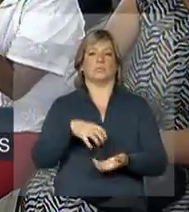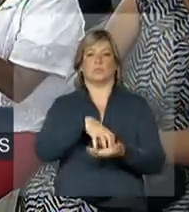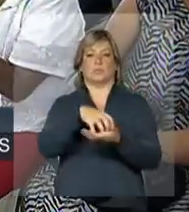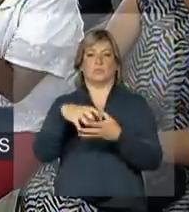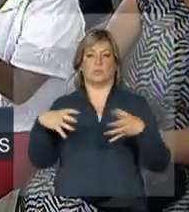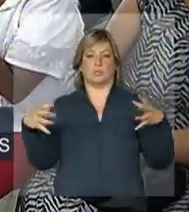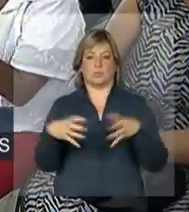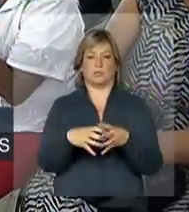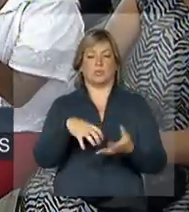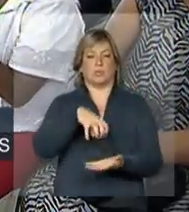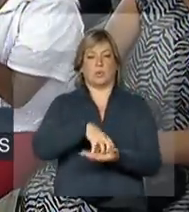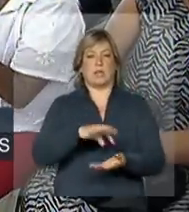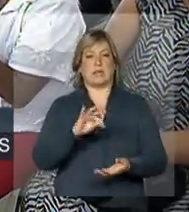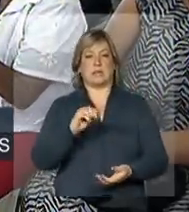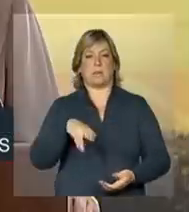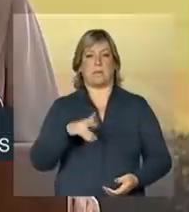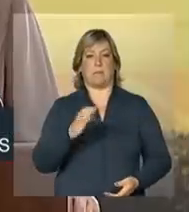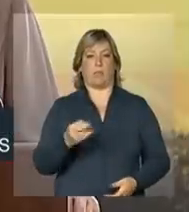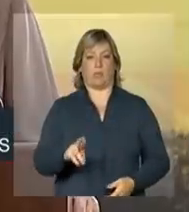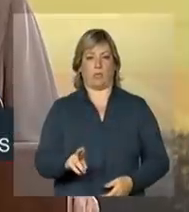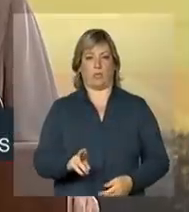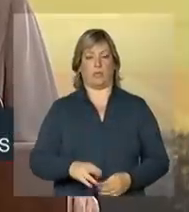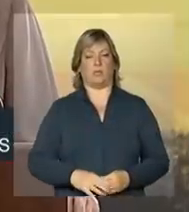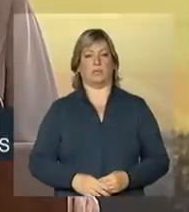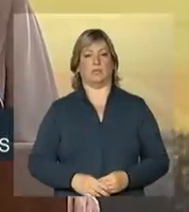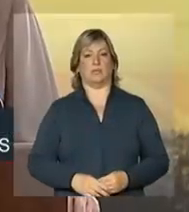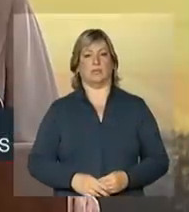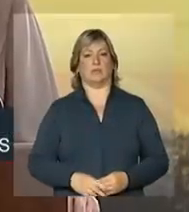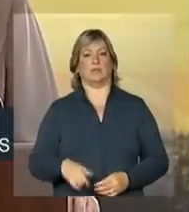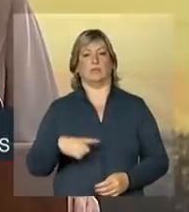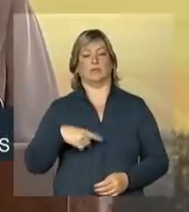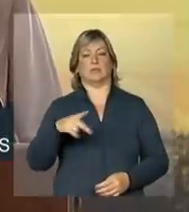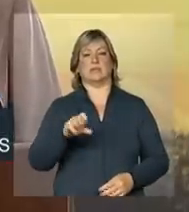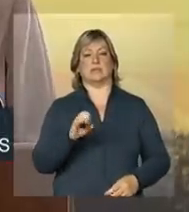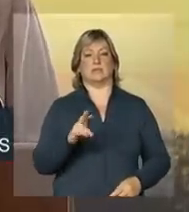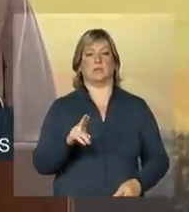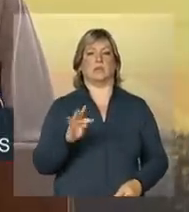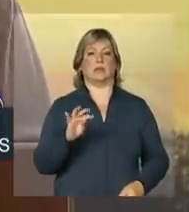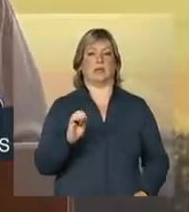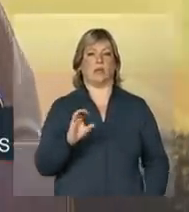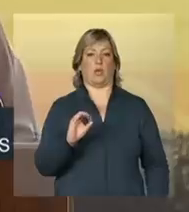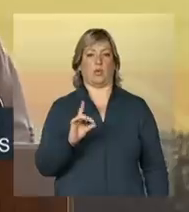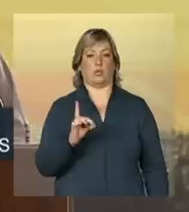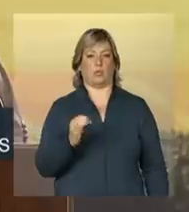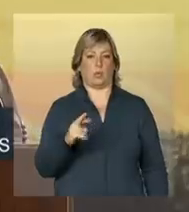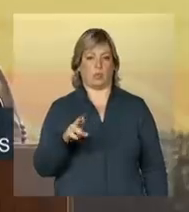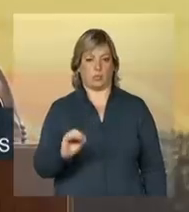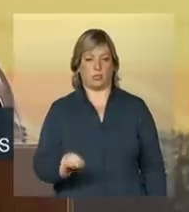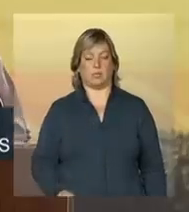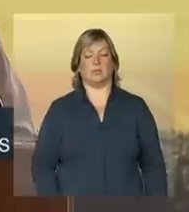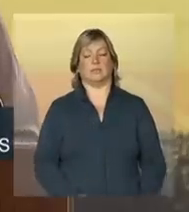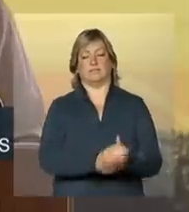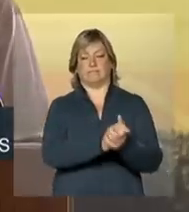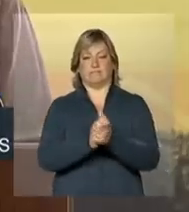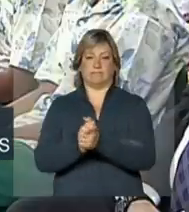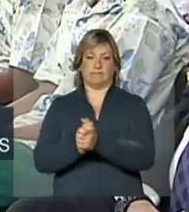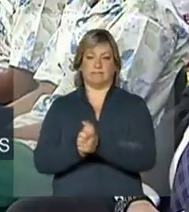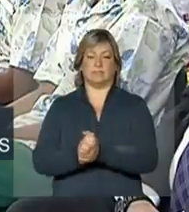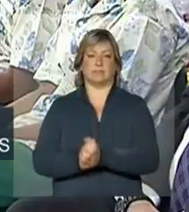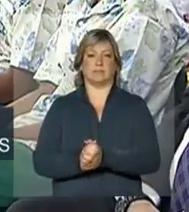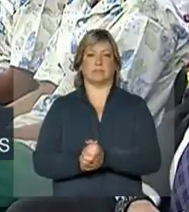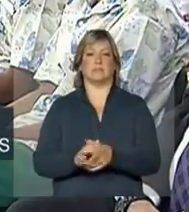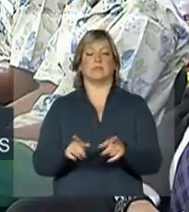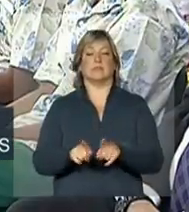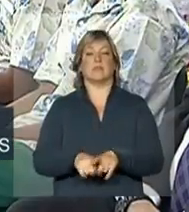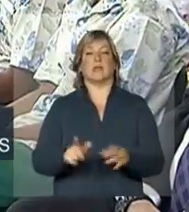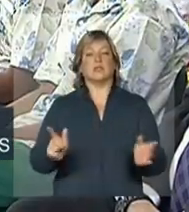grupo de tambor do seu Teodoro senhoras e senhores